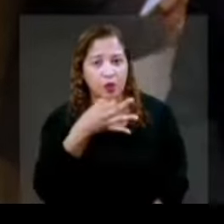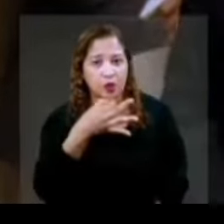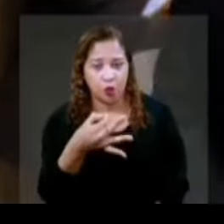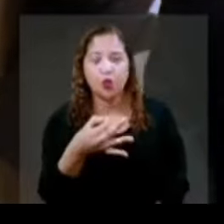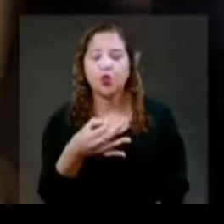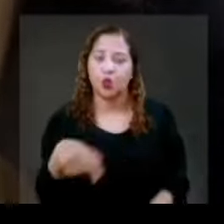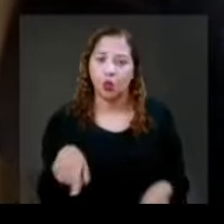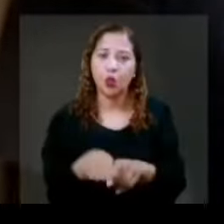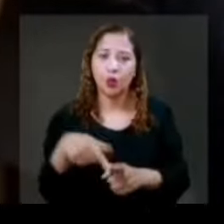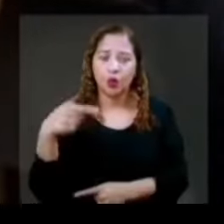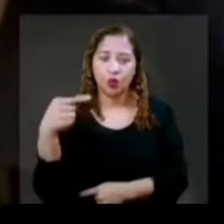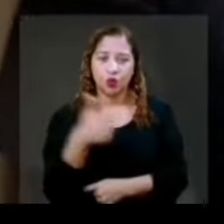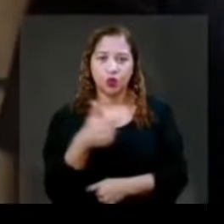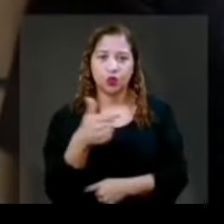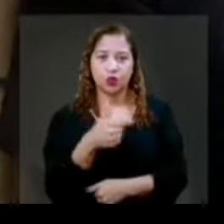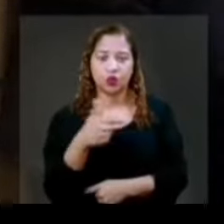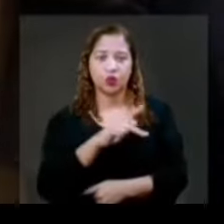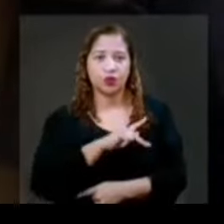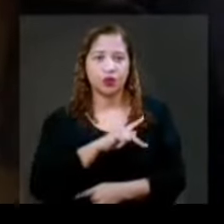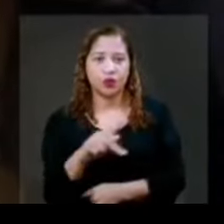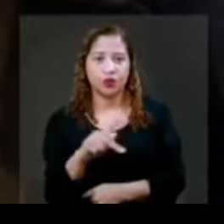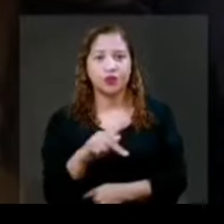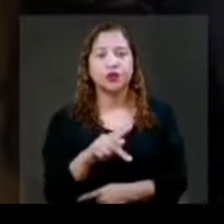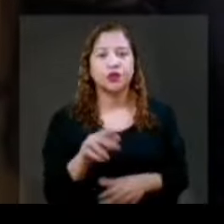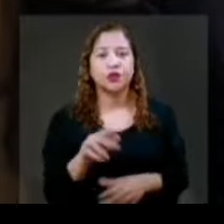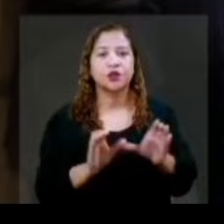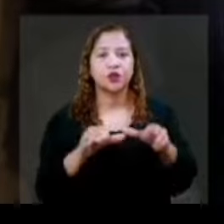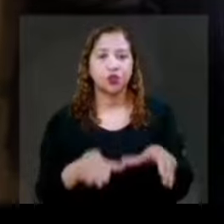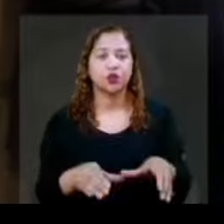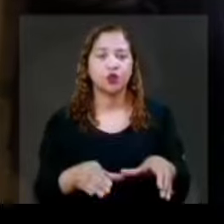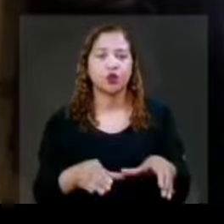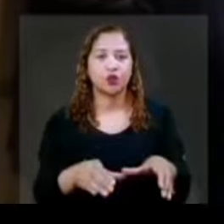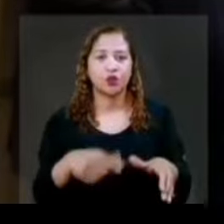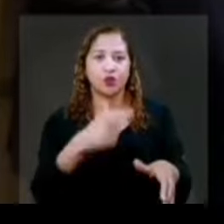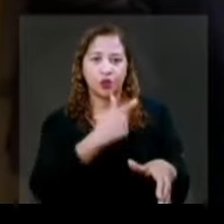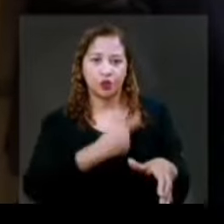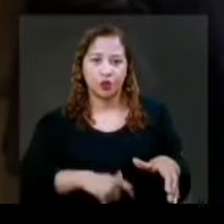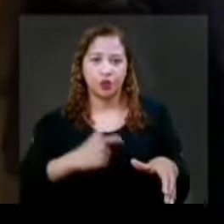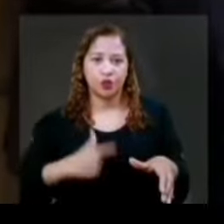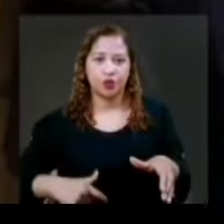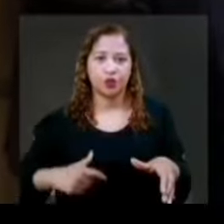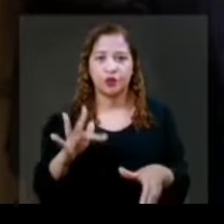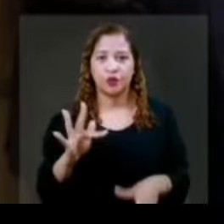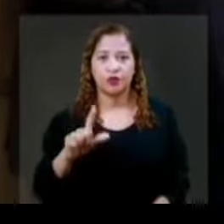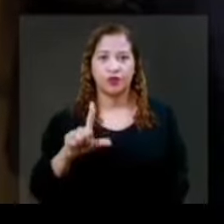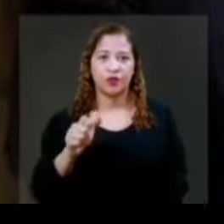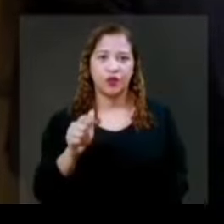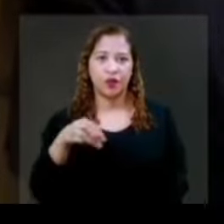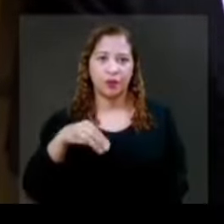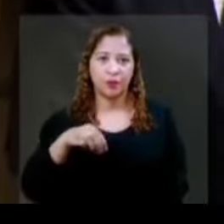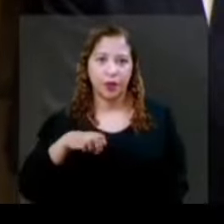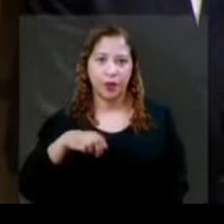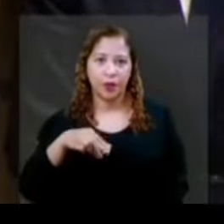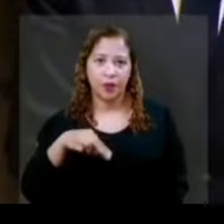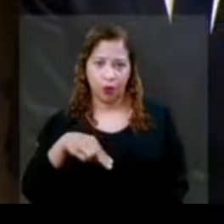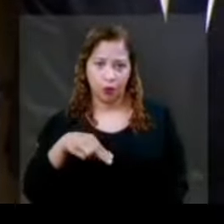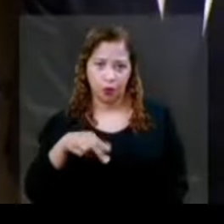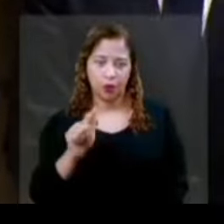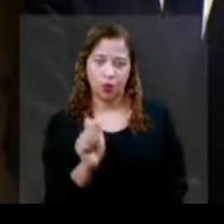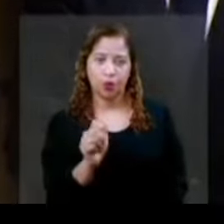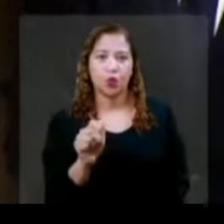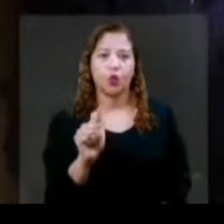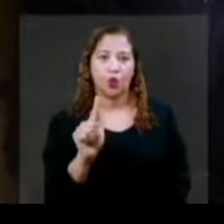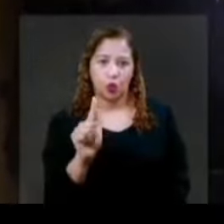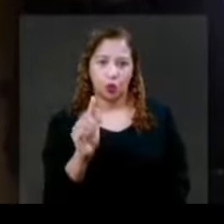Flamengo, dizer que eu espero que a coerência, a correção, da mesma